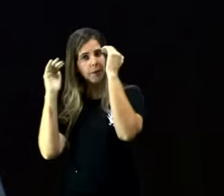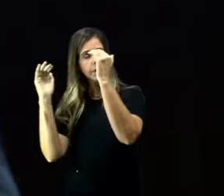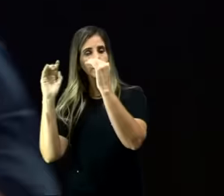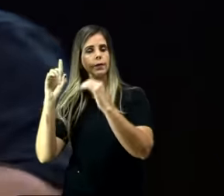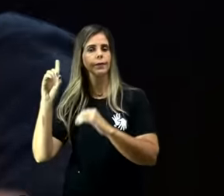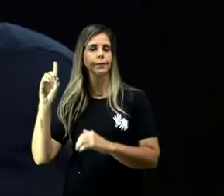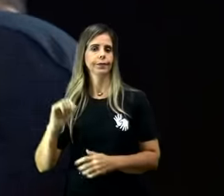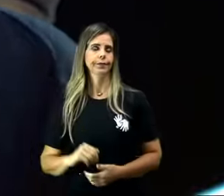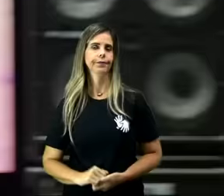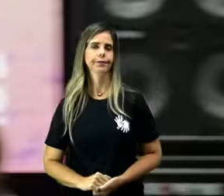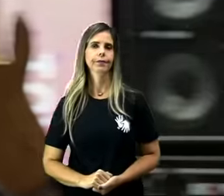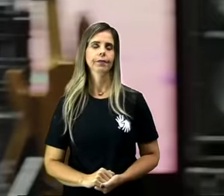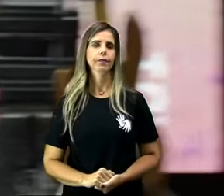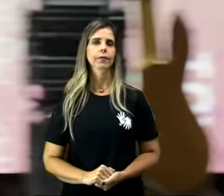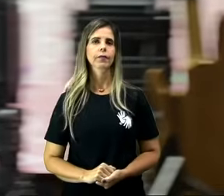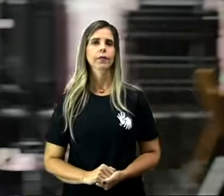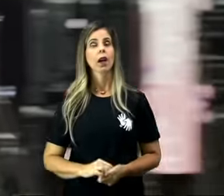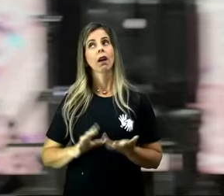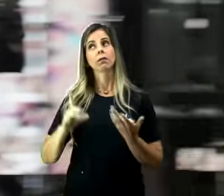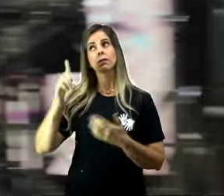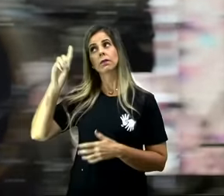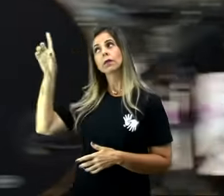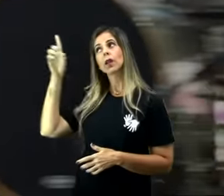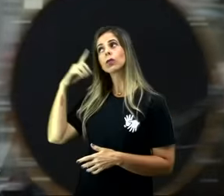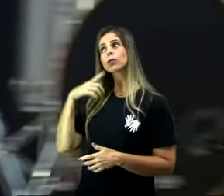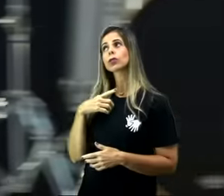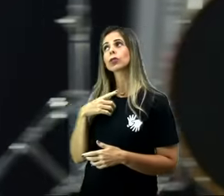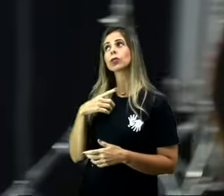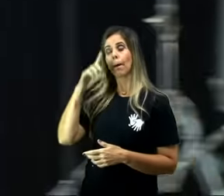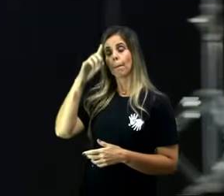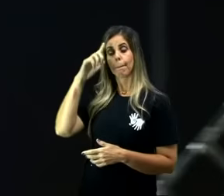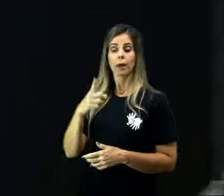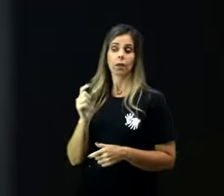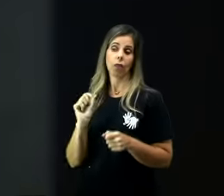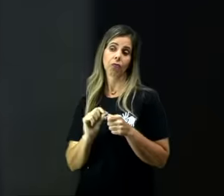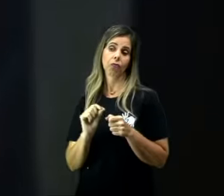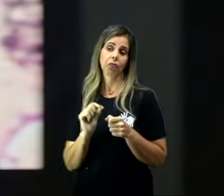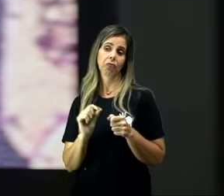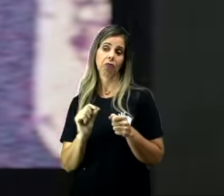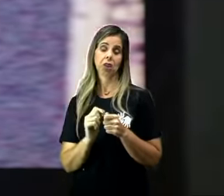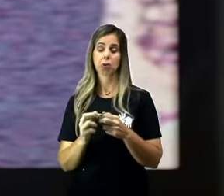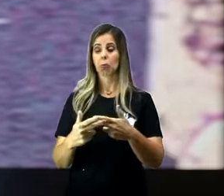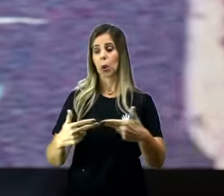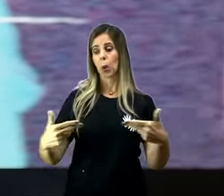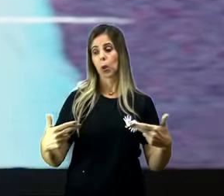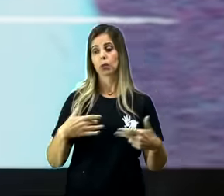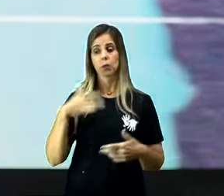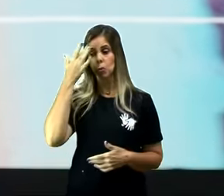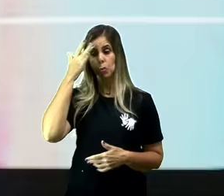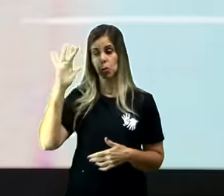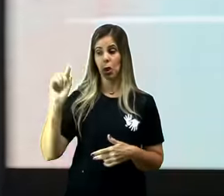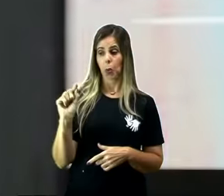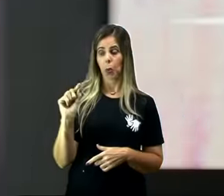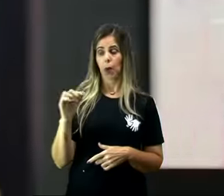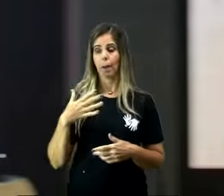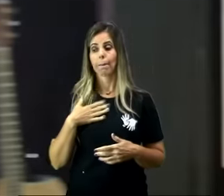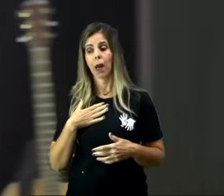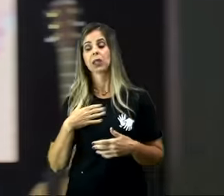Essa bobeira de que, pastor, Deus está mandando eu fazer um negócio. É, o que, que Deus está mandando você fazer? Não, não sei, só sei que é um negócio. Aonde Deus está mandando você ir? Não